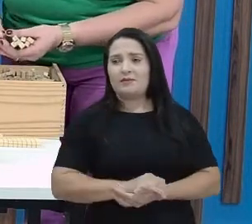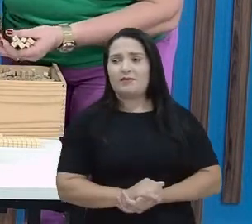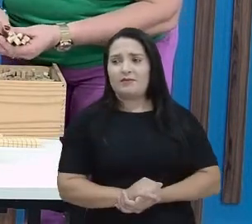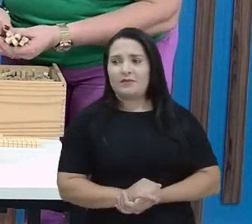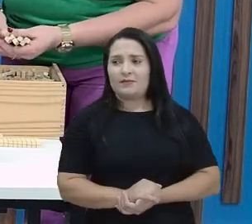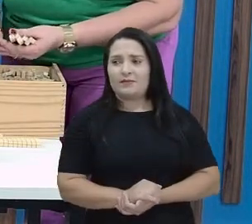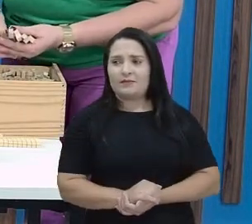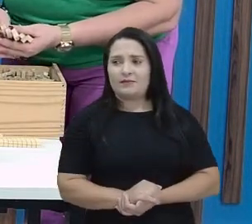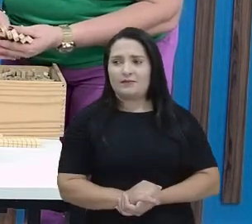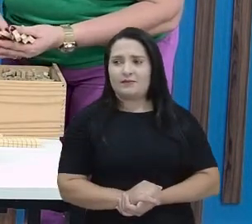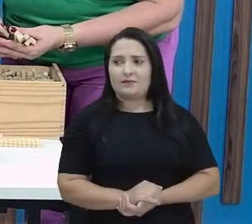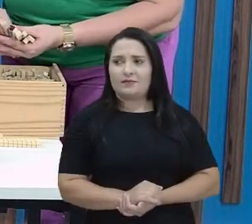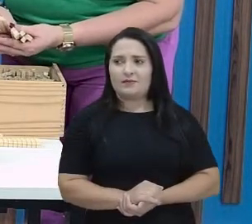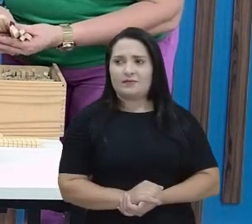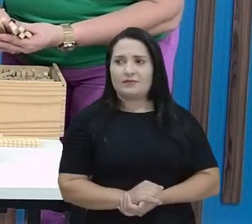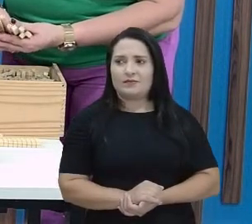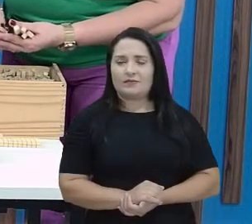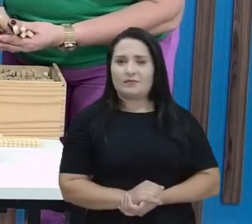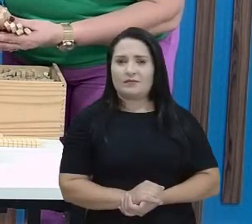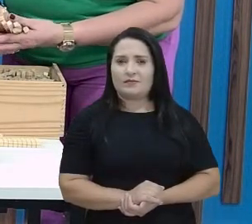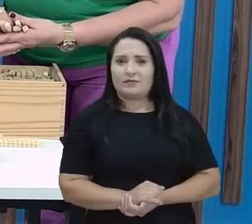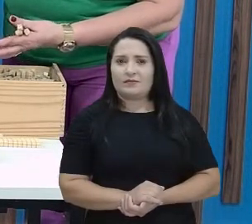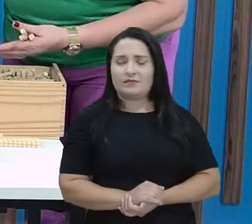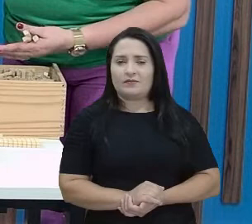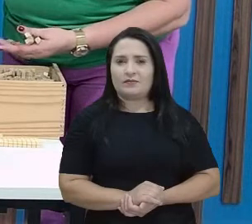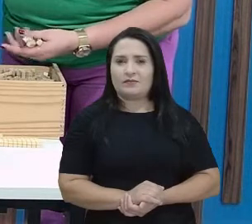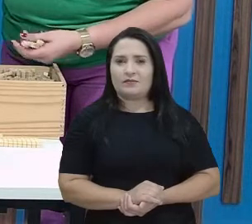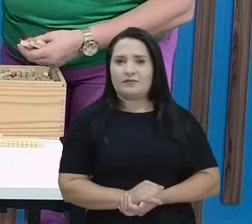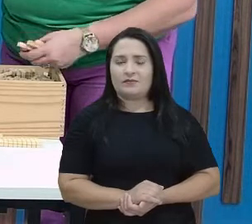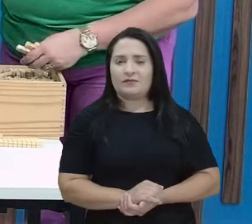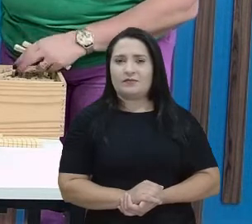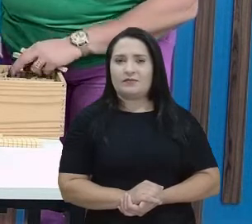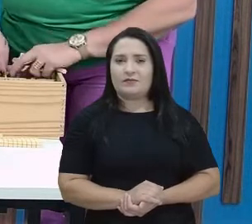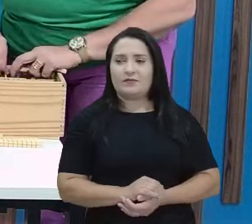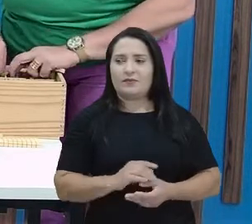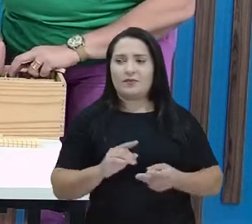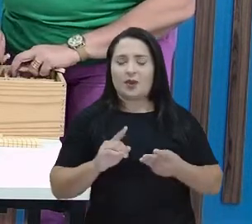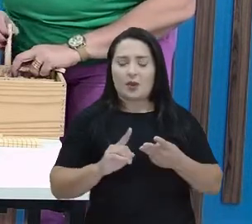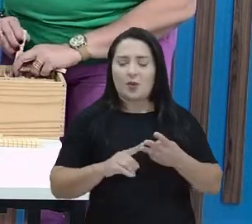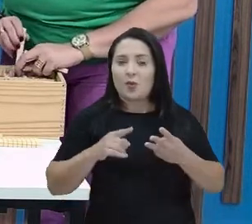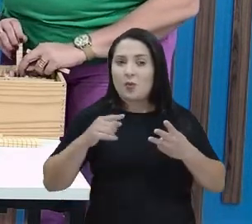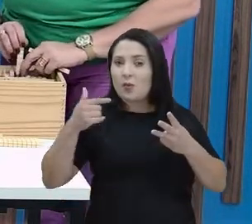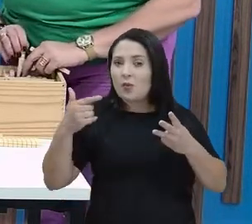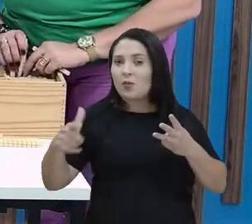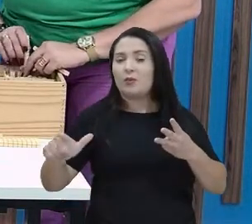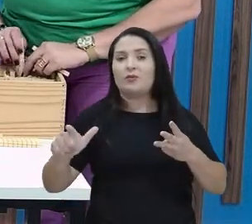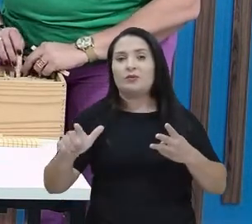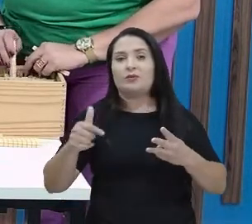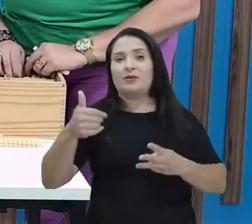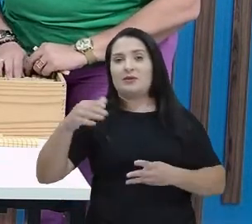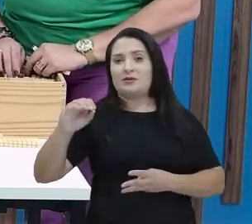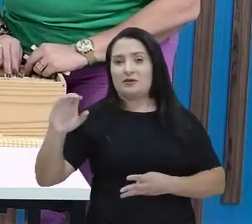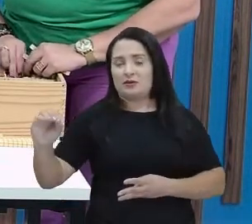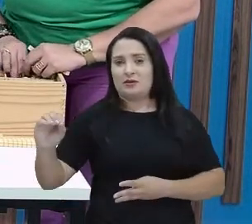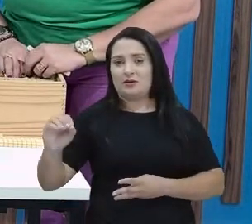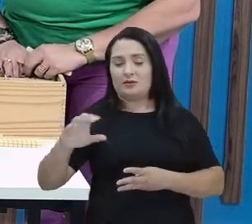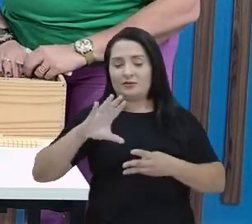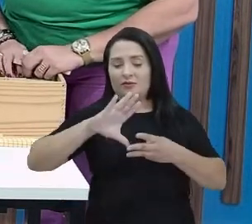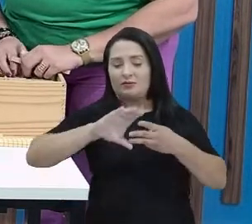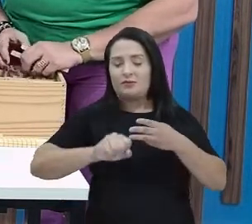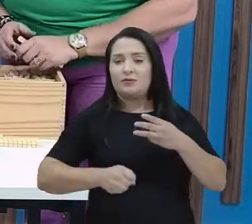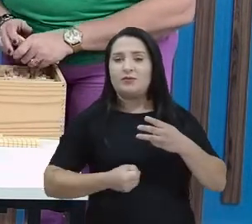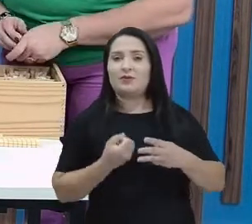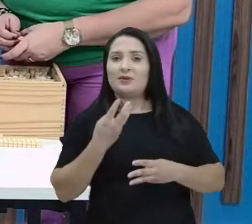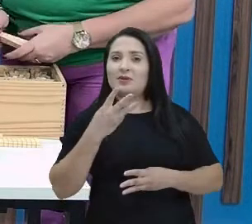5, 6, 7, 8, 9, 10. E mais outra centena. Olha aí, 300 de uma